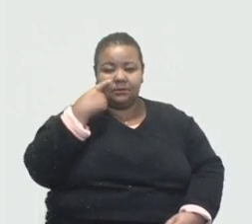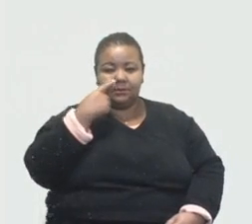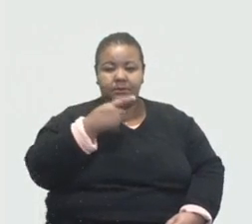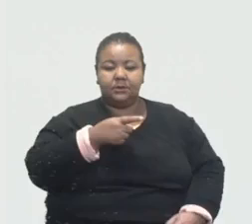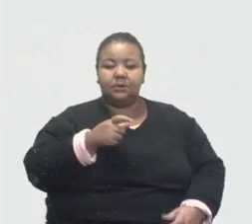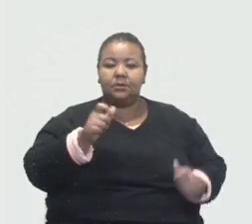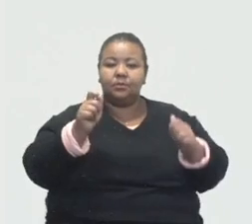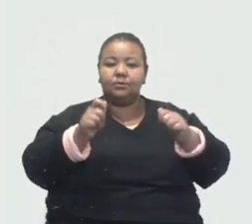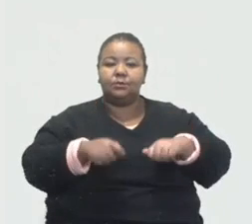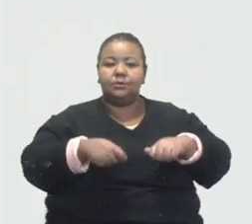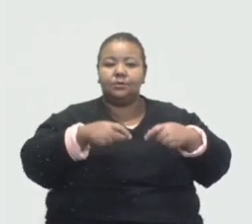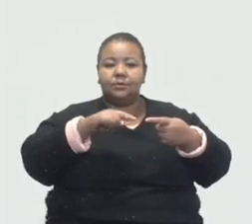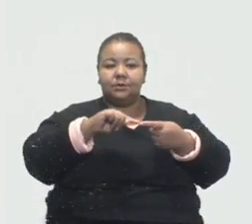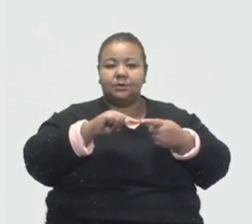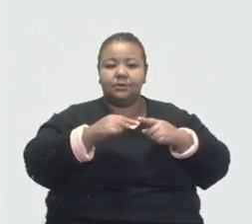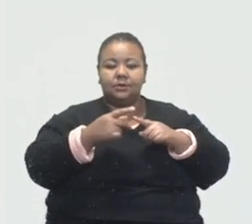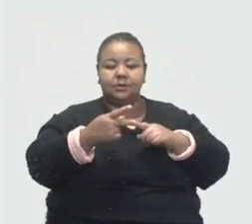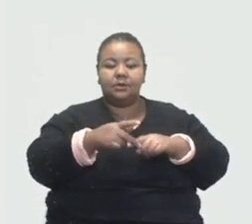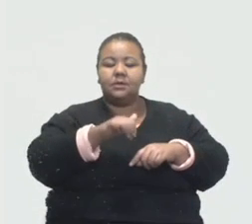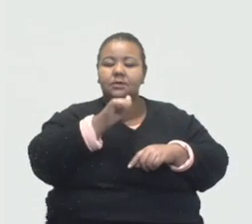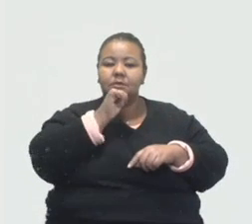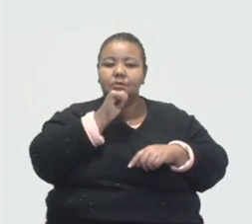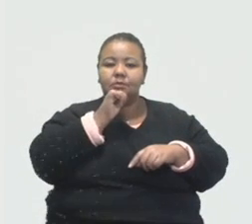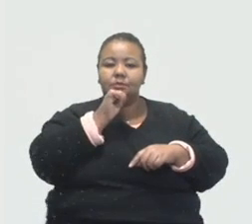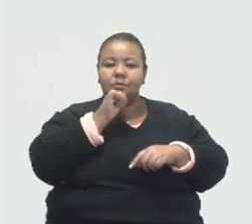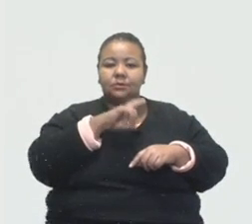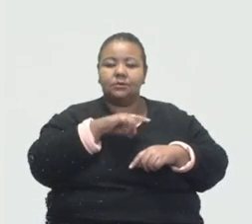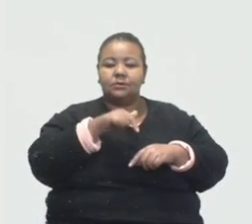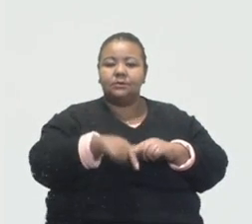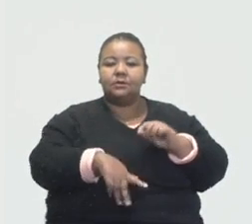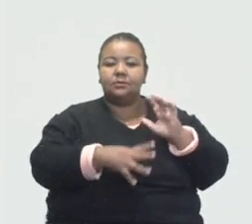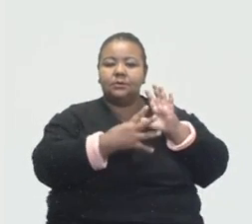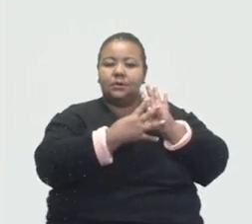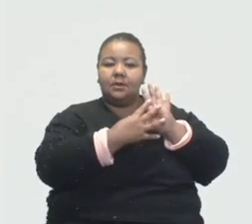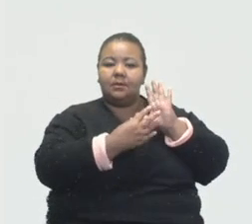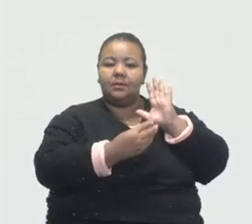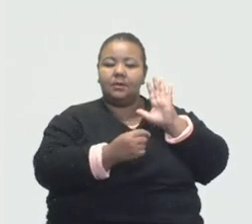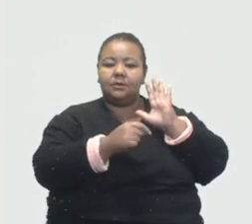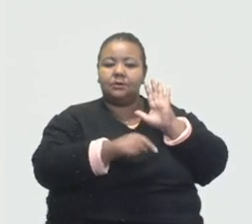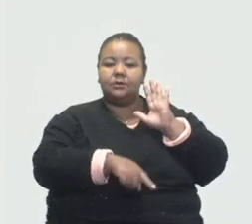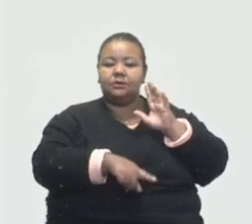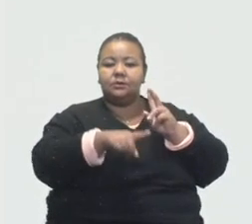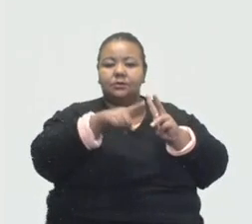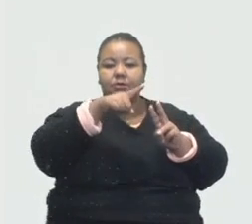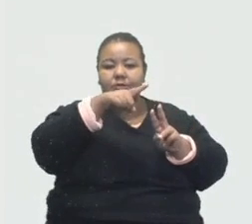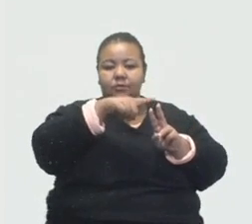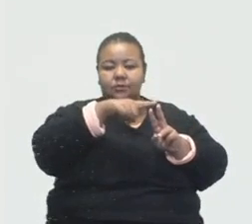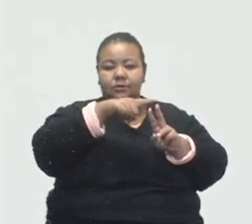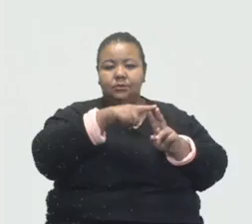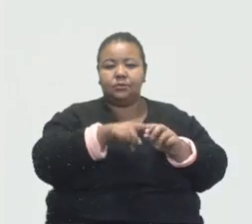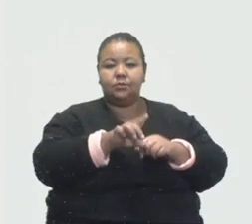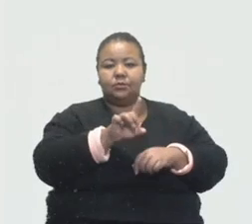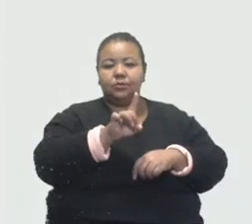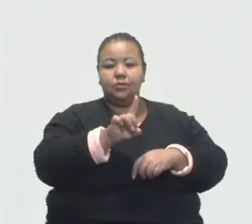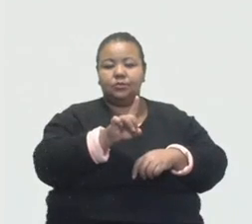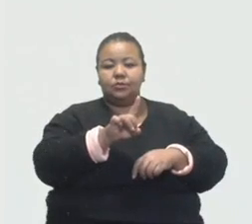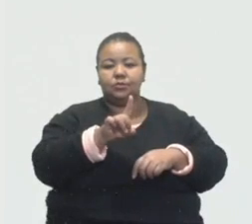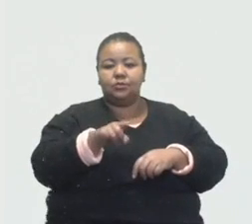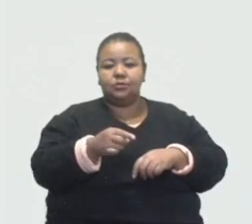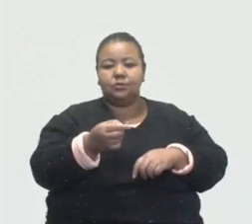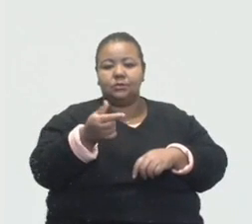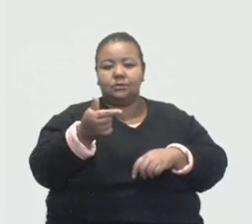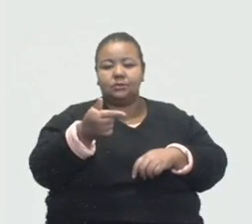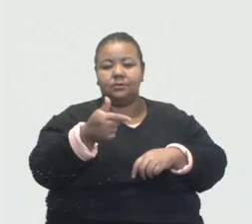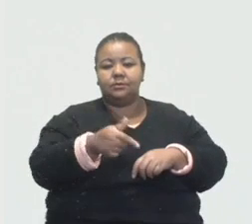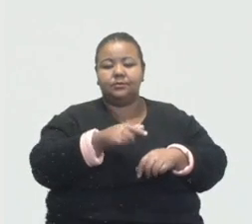podemos associar que nesse caso aqui, nós temos a imagem do vetor 1 e 2 por